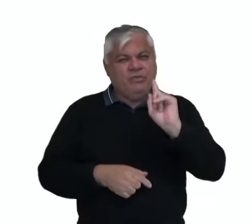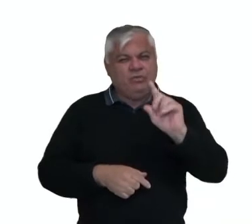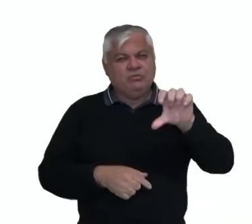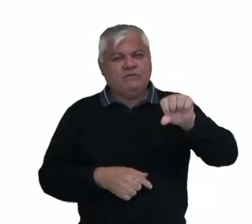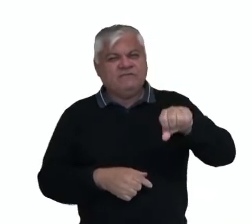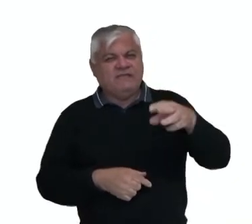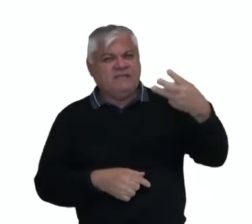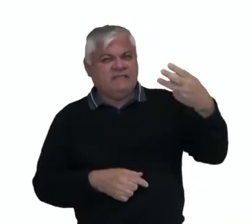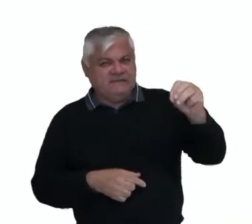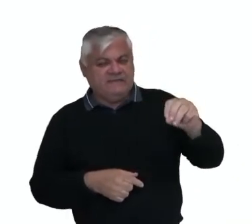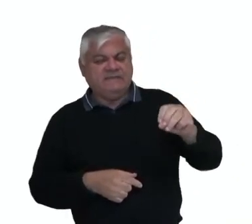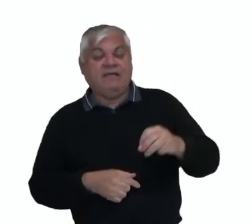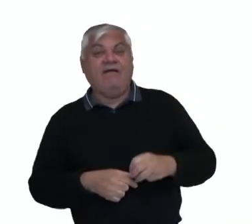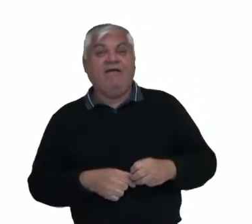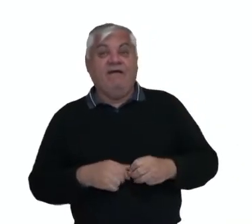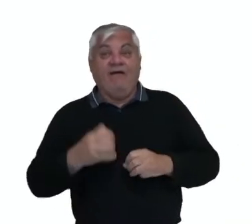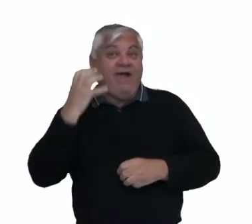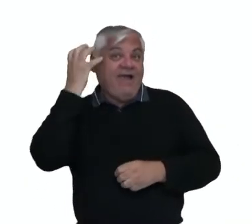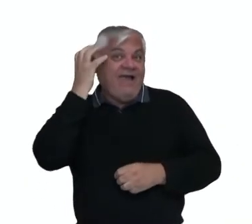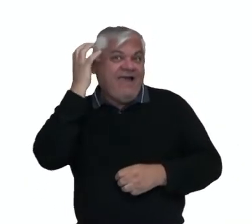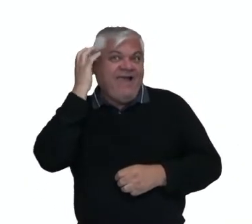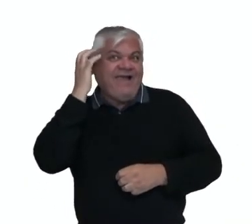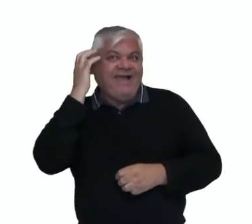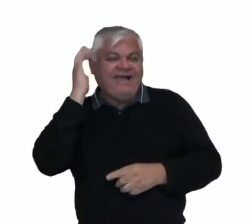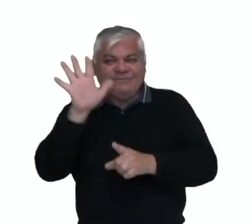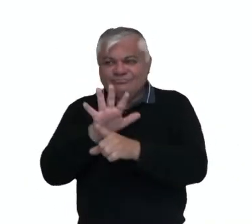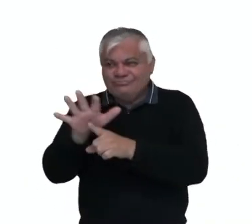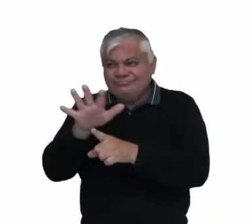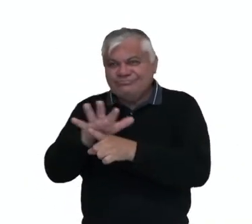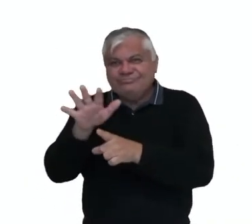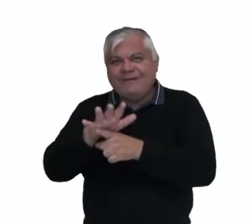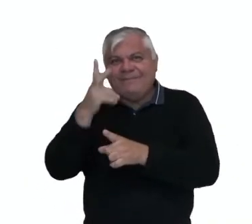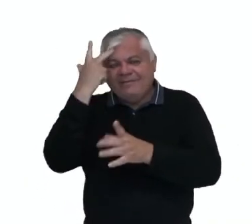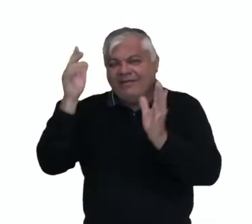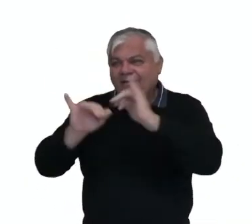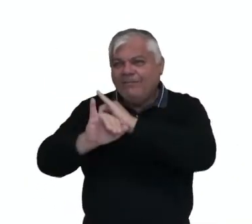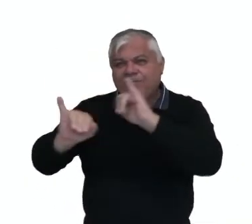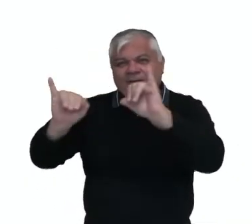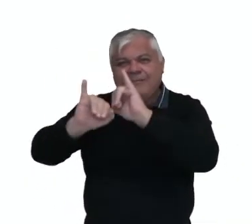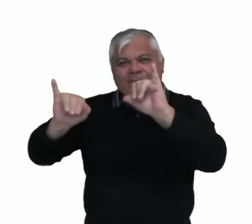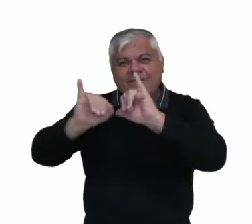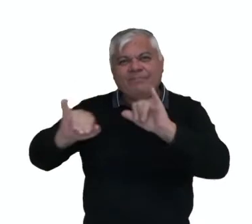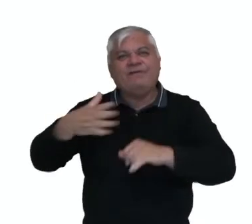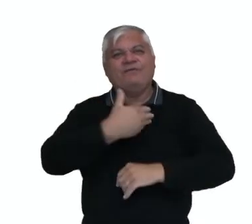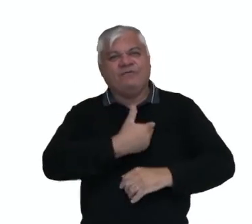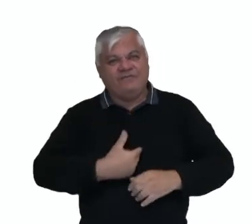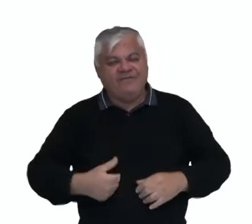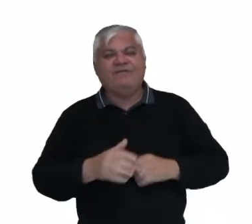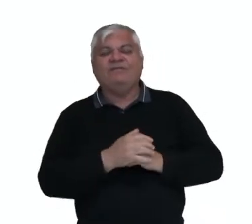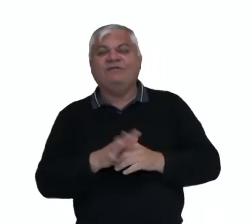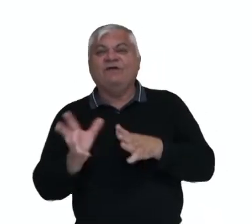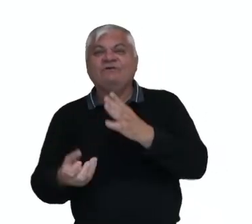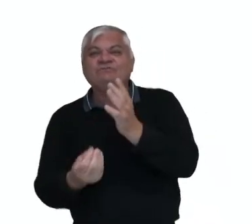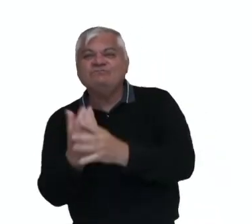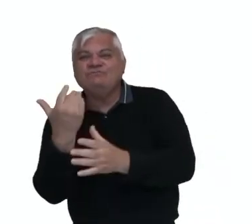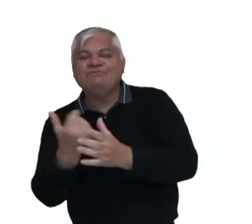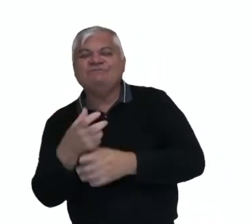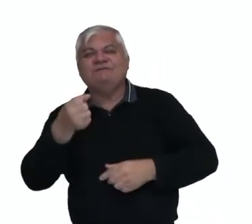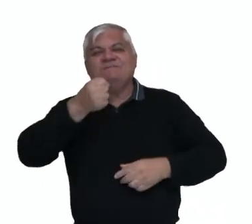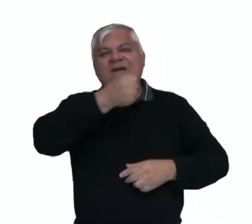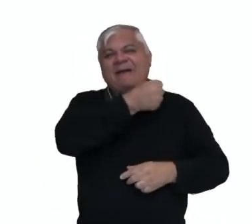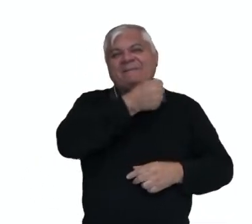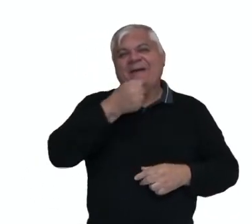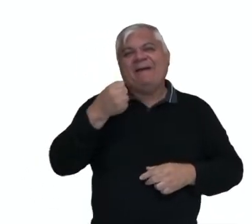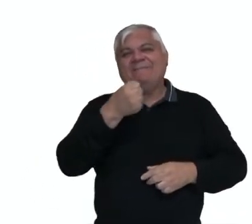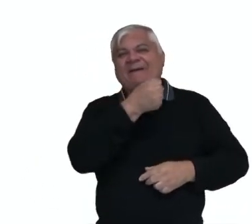1930, o rádio passou a ser usado como um veículo de propaganda do governo. Surgem programas de auditório e